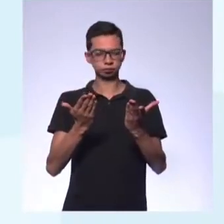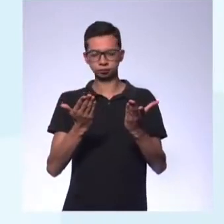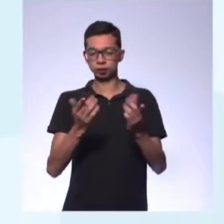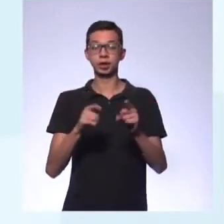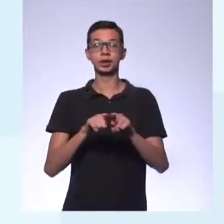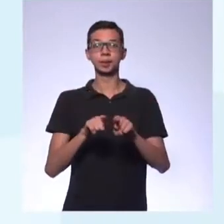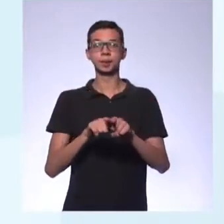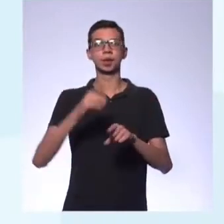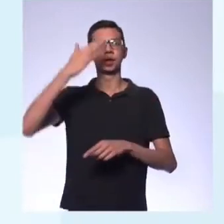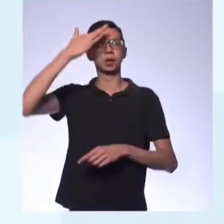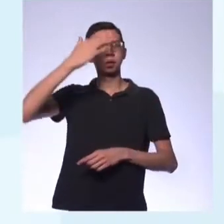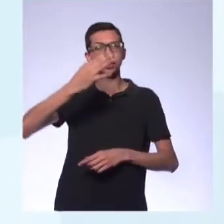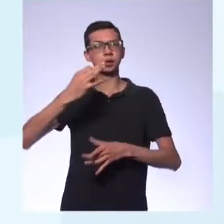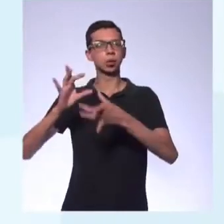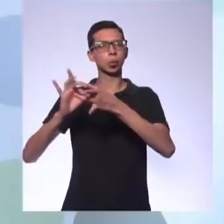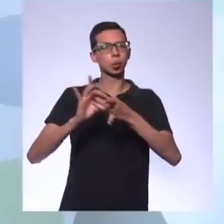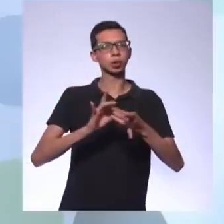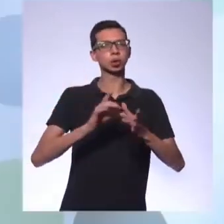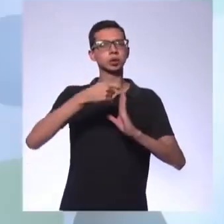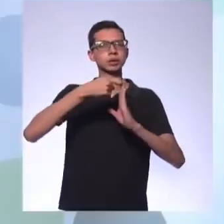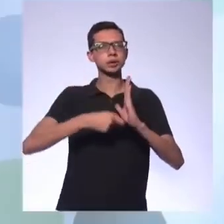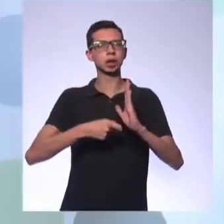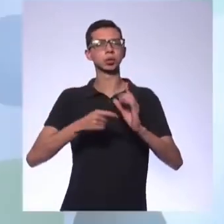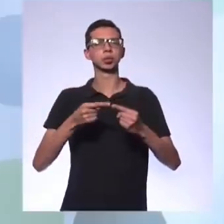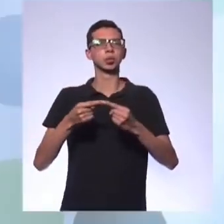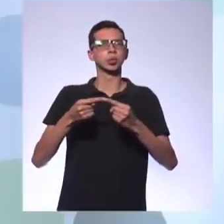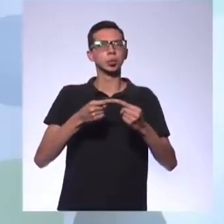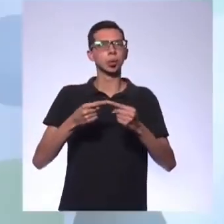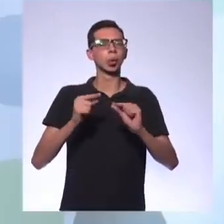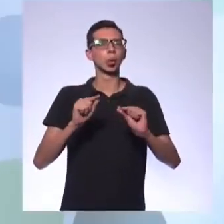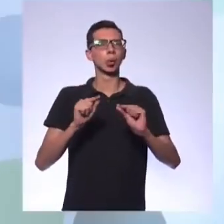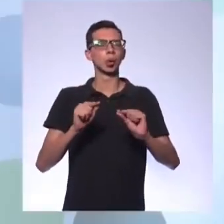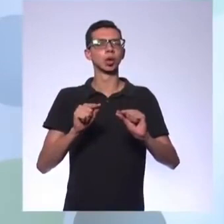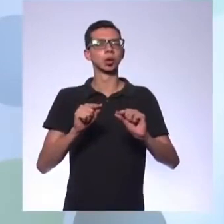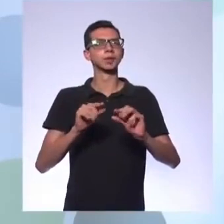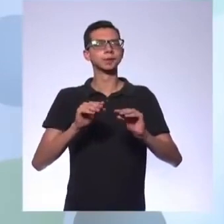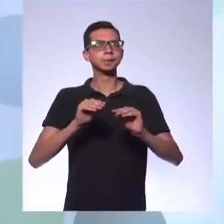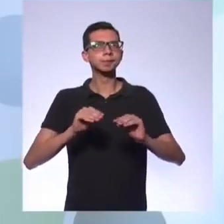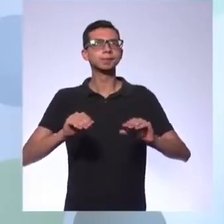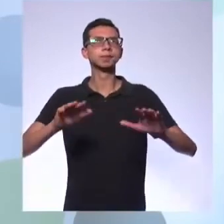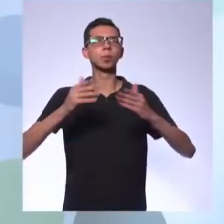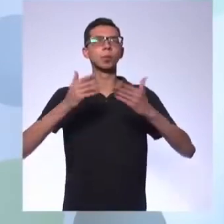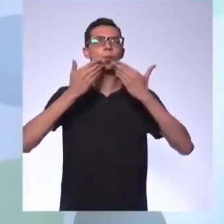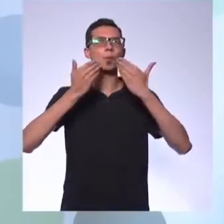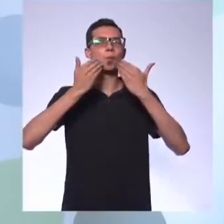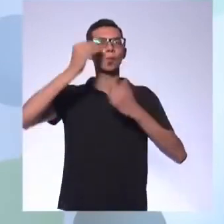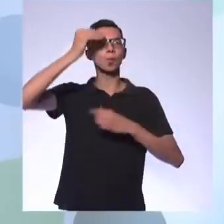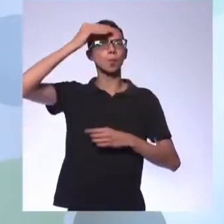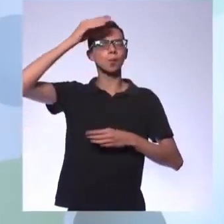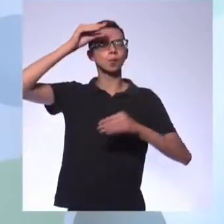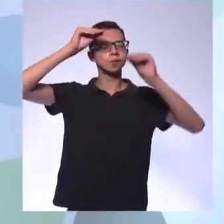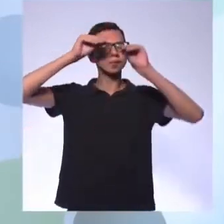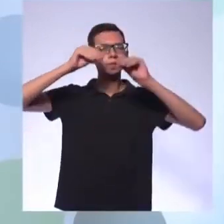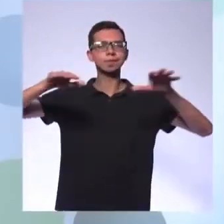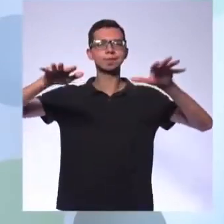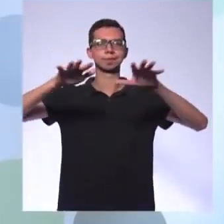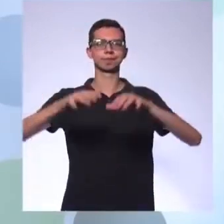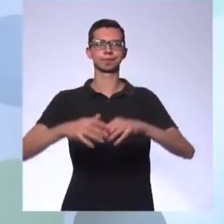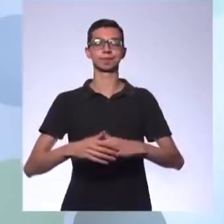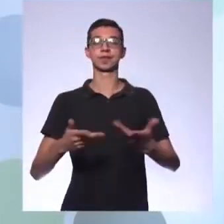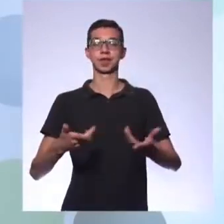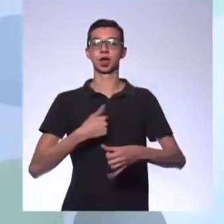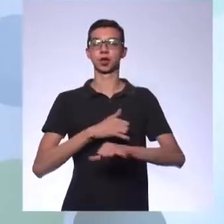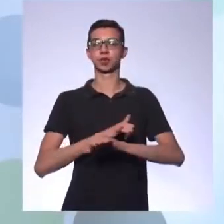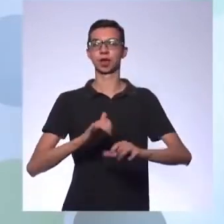sentidos do texto. Gente, uma coisa muito clara para mim, muito óbvia para mim. Um livro, uma prateleira, é um objeto tão importante